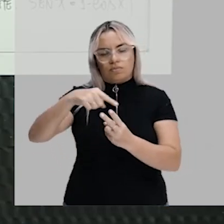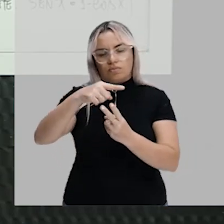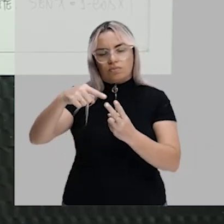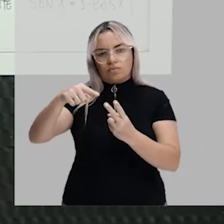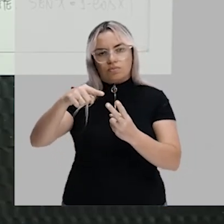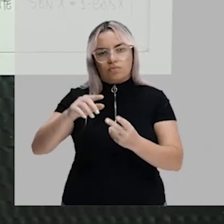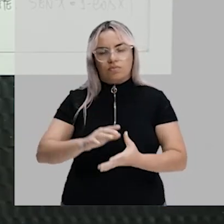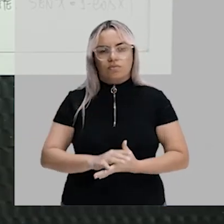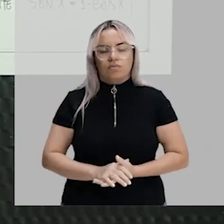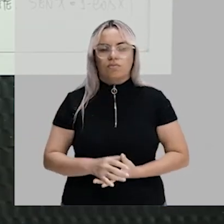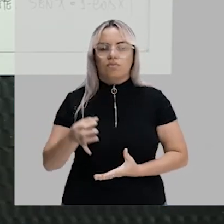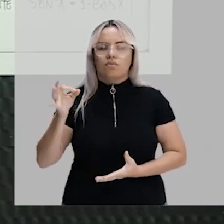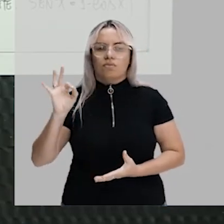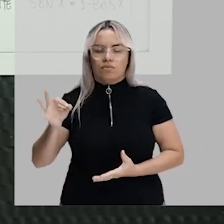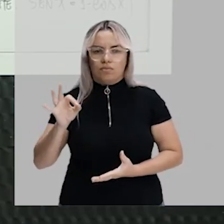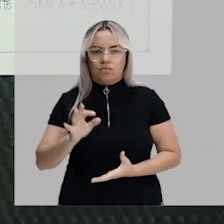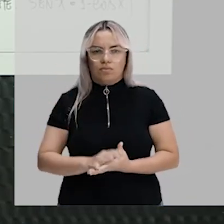KP certo conjunto